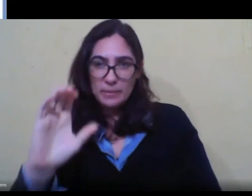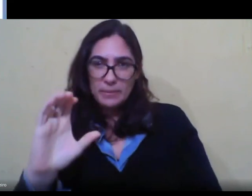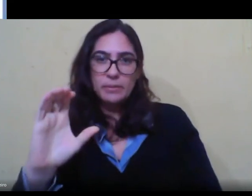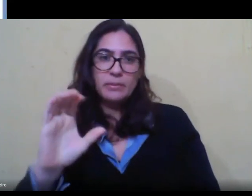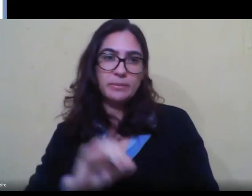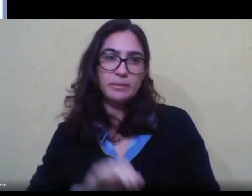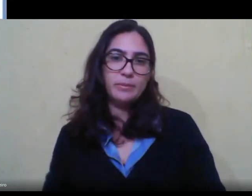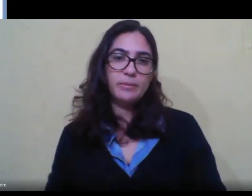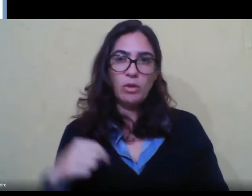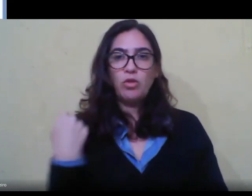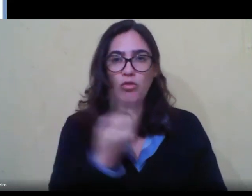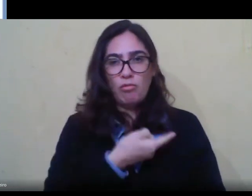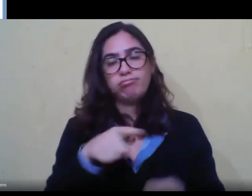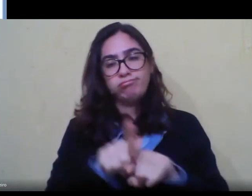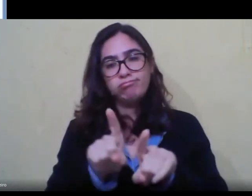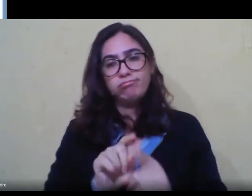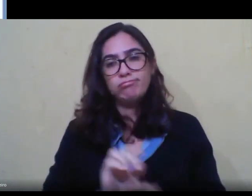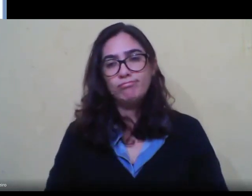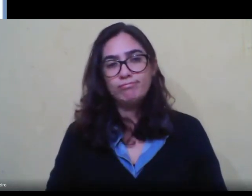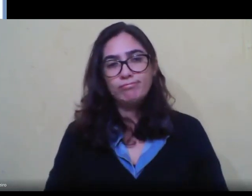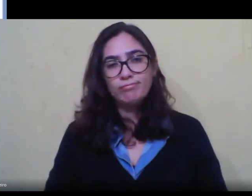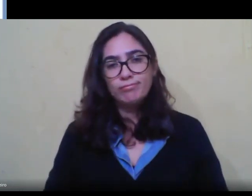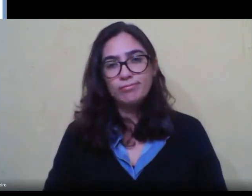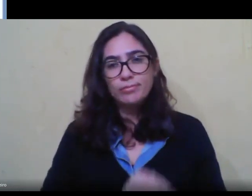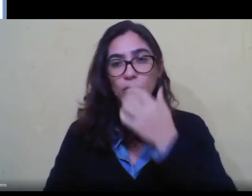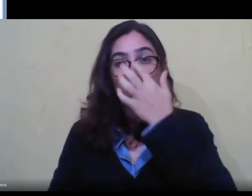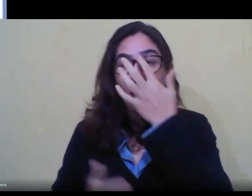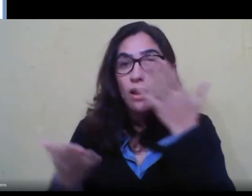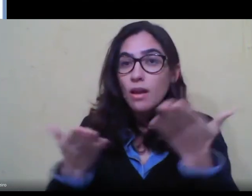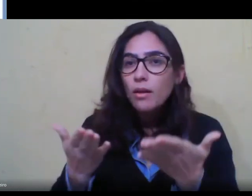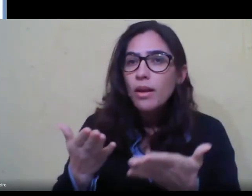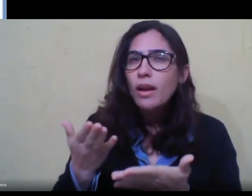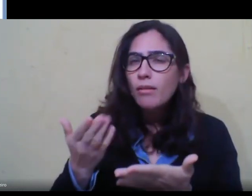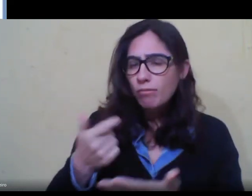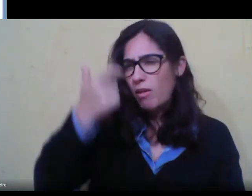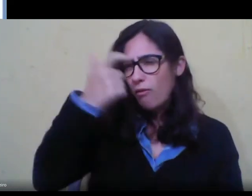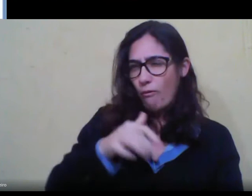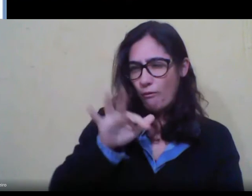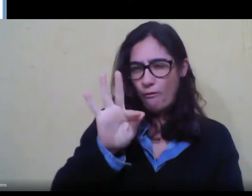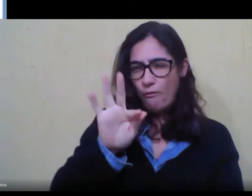Aqui a professora Flávia, eu entendo assim o raciocínio, né,